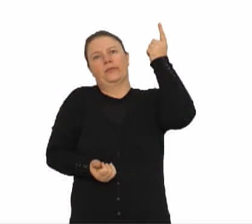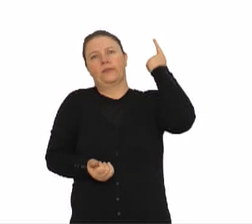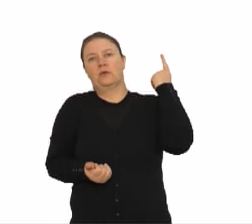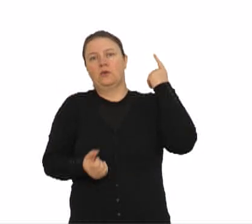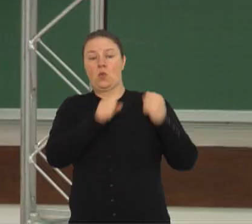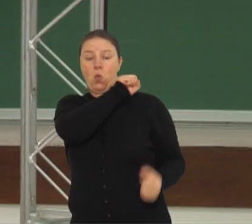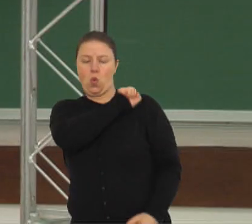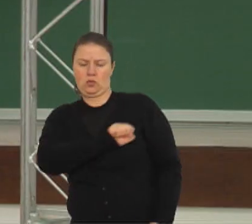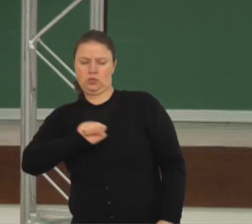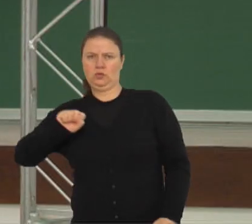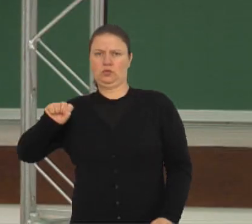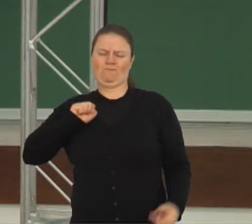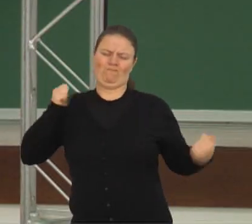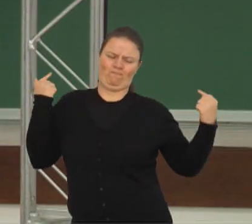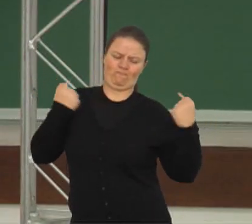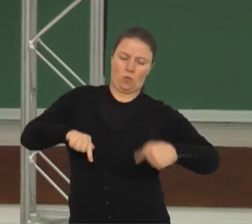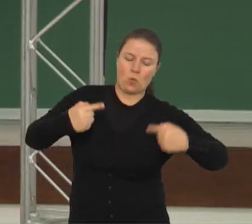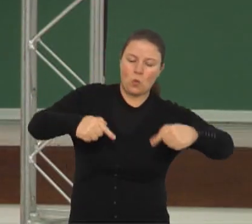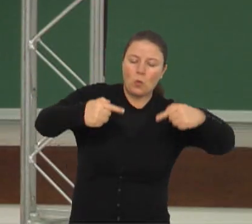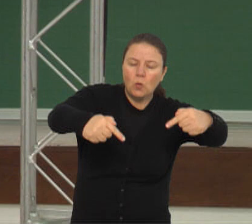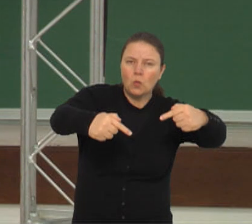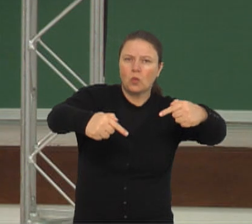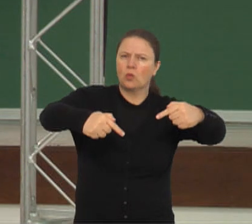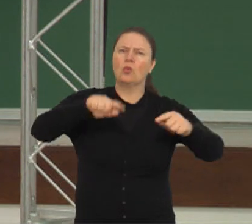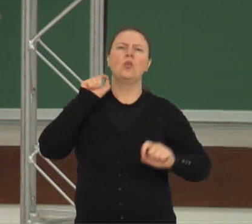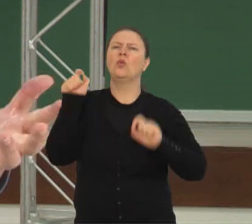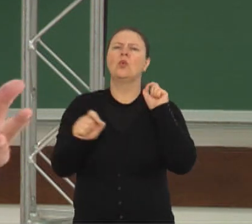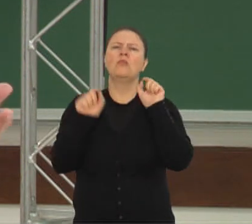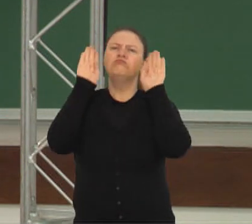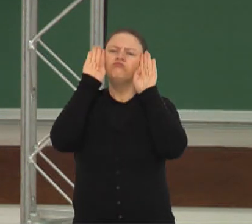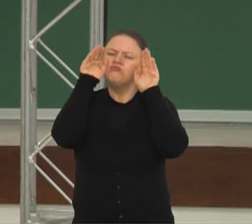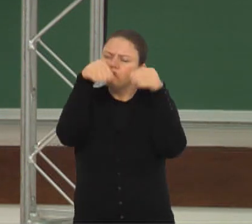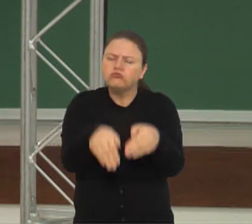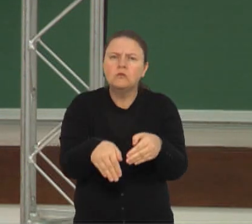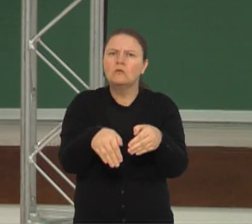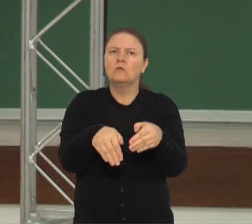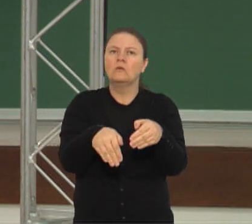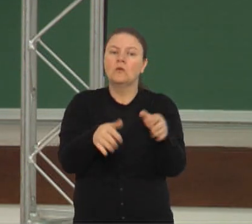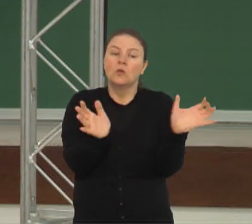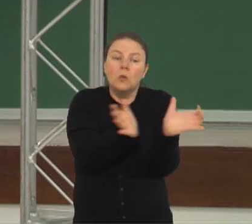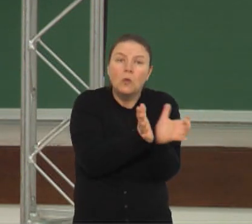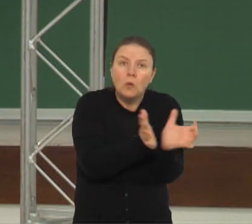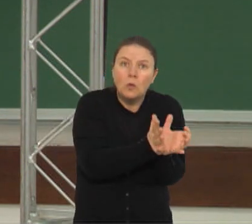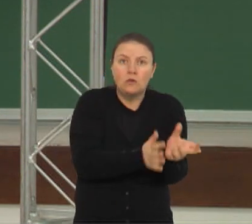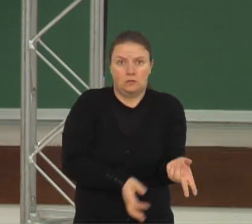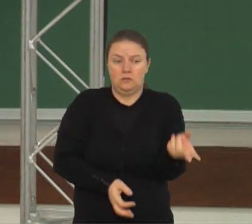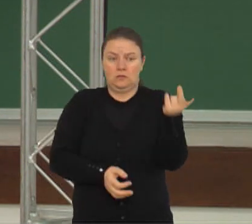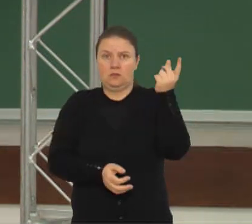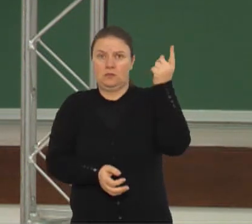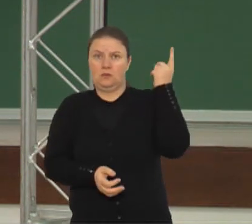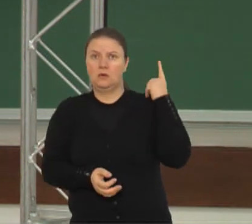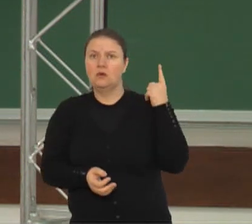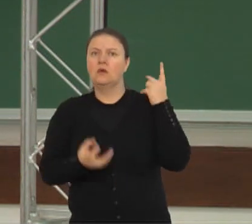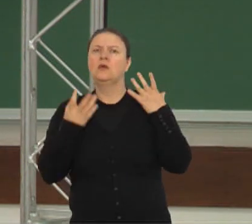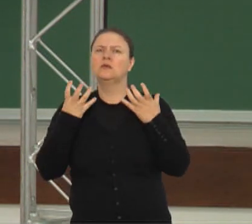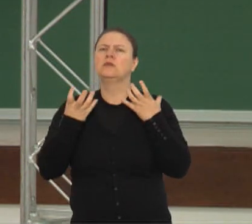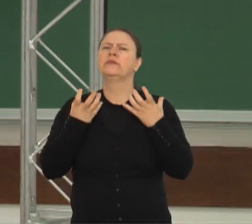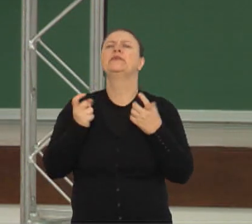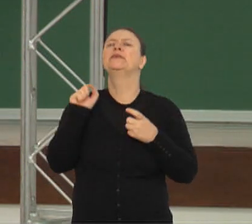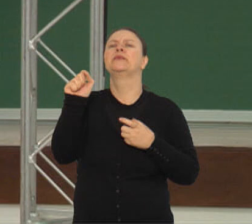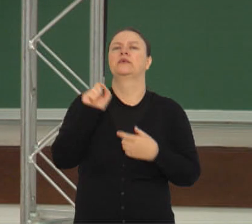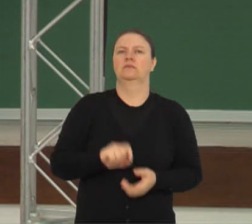combatia. Mas qual é o ponto central aí? É que os sofistas naquela época, eles cobravam para